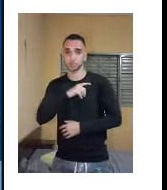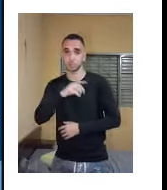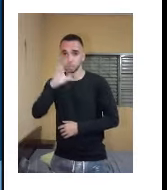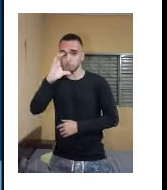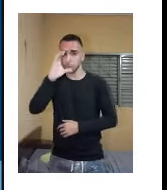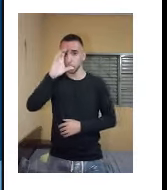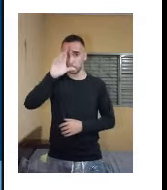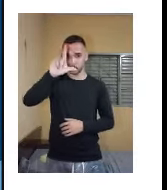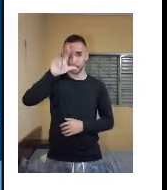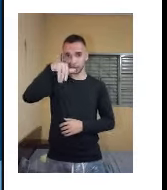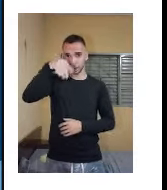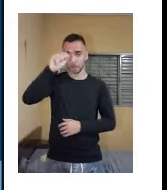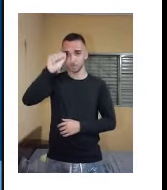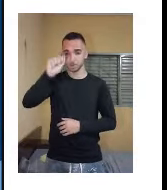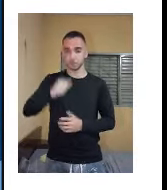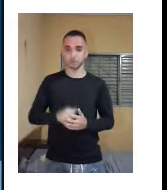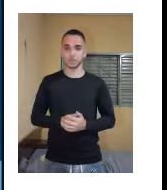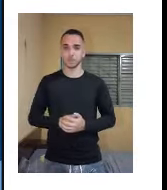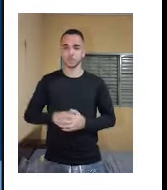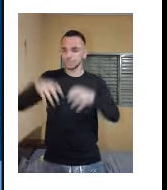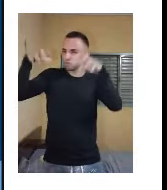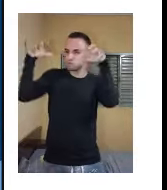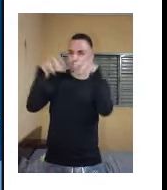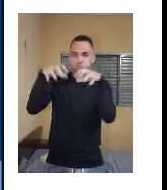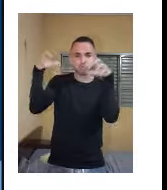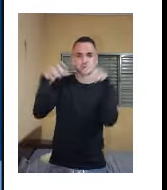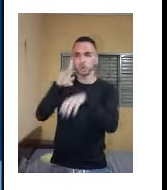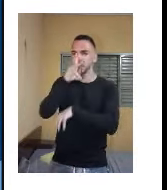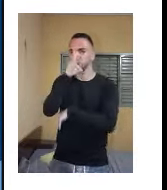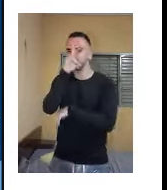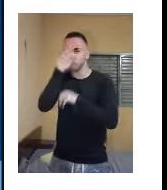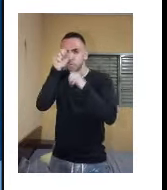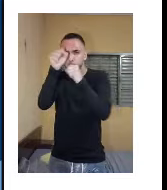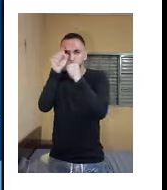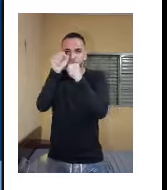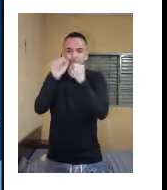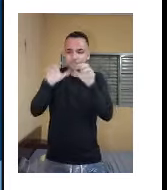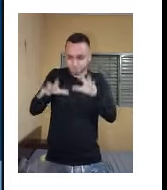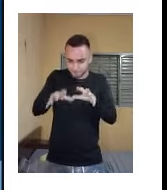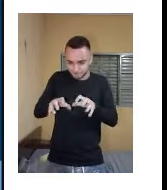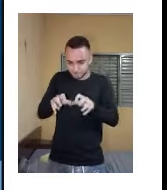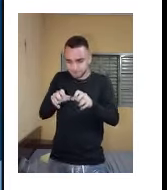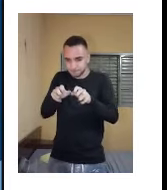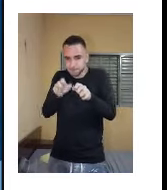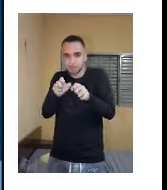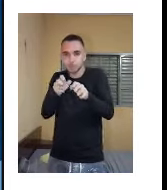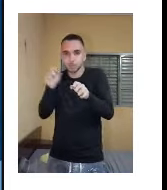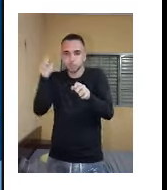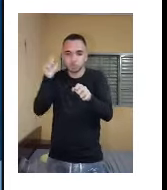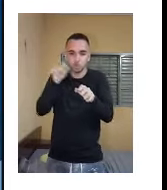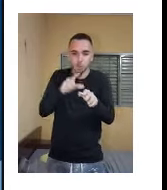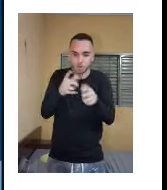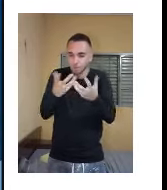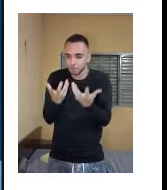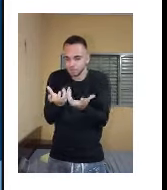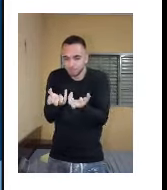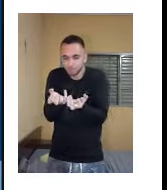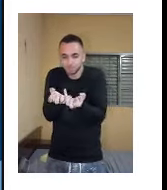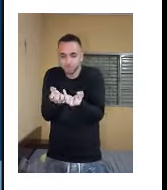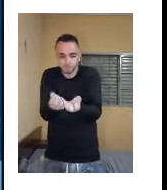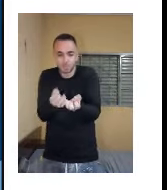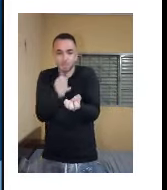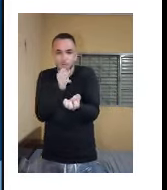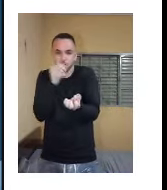incluindo aí ondas de calor, chuvas intensas, chuvas fortes, né? Secas, que têm se tornado cada vez mais frequentes e